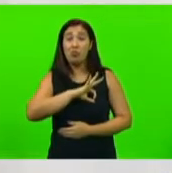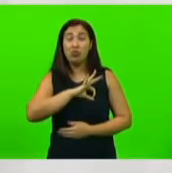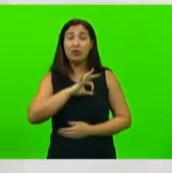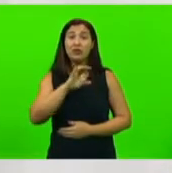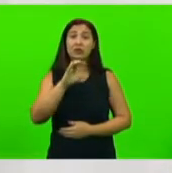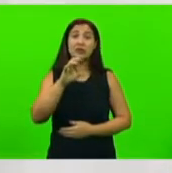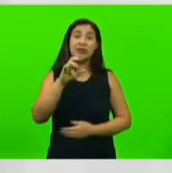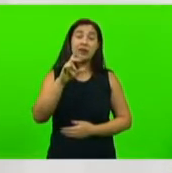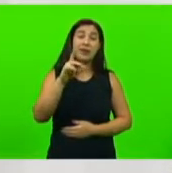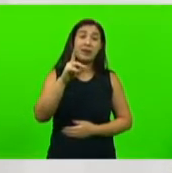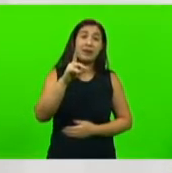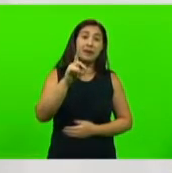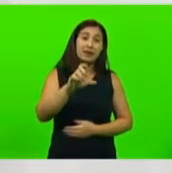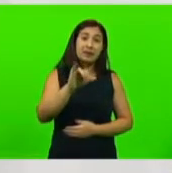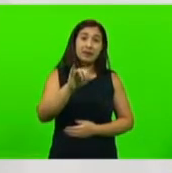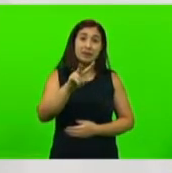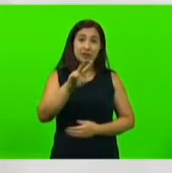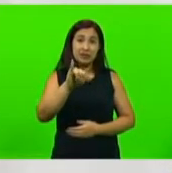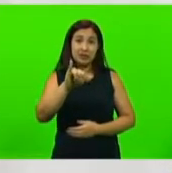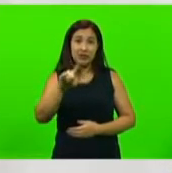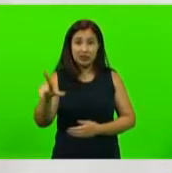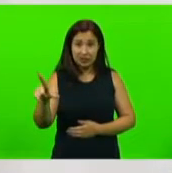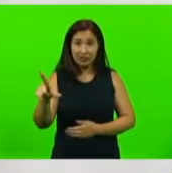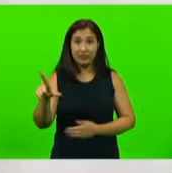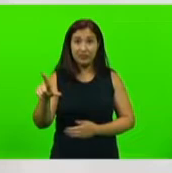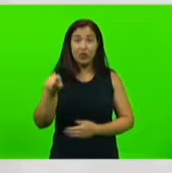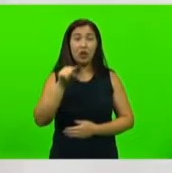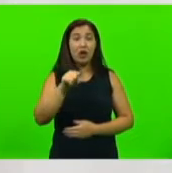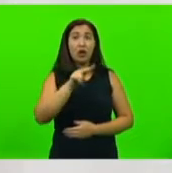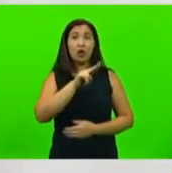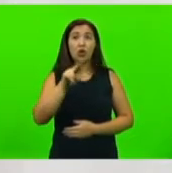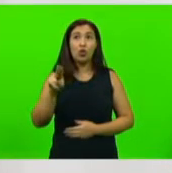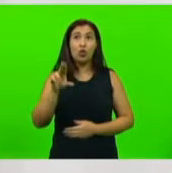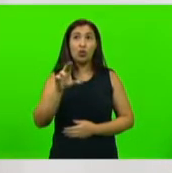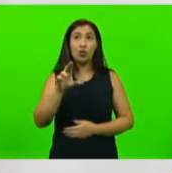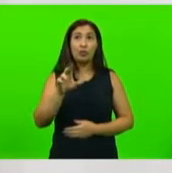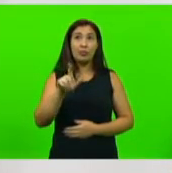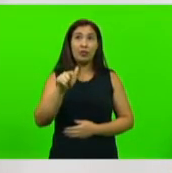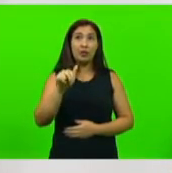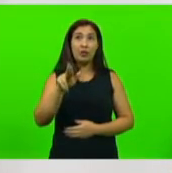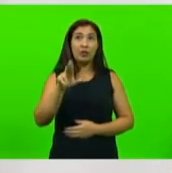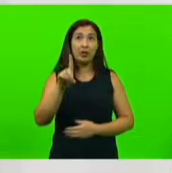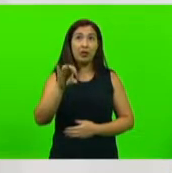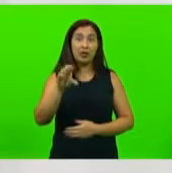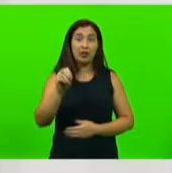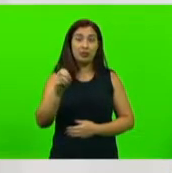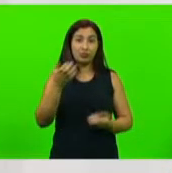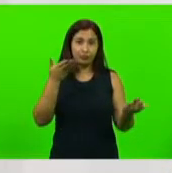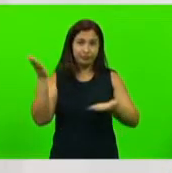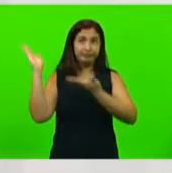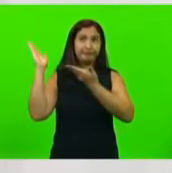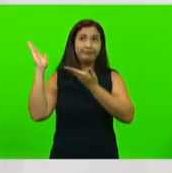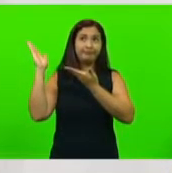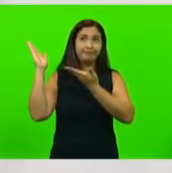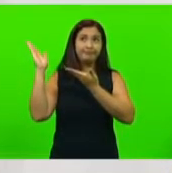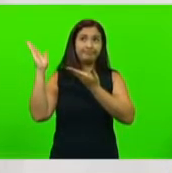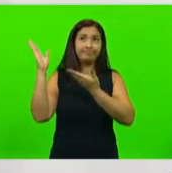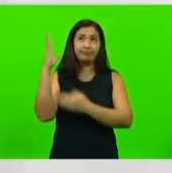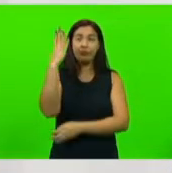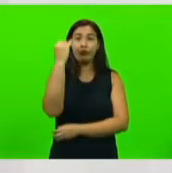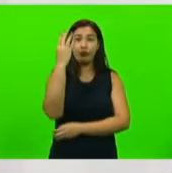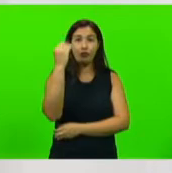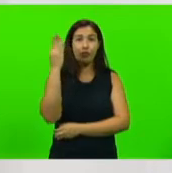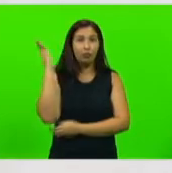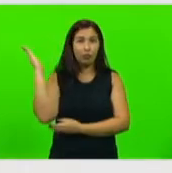o amigo, colega Cláudio Roberto Tancredo. Queria que colocasse a imagem do